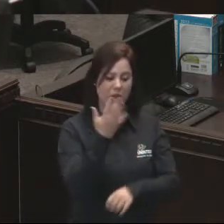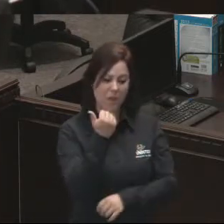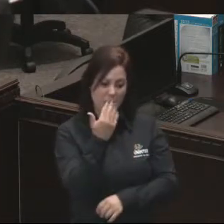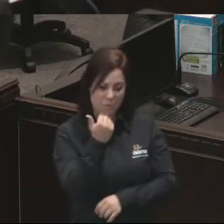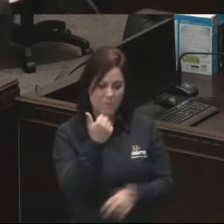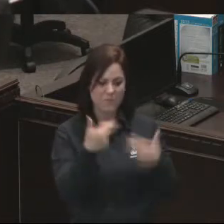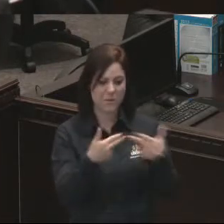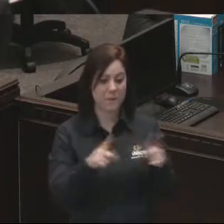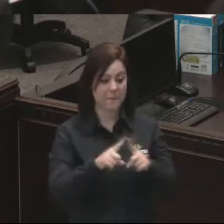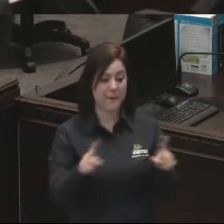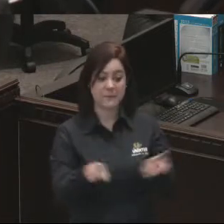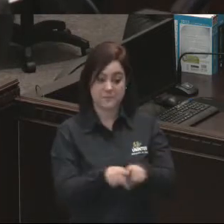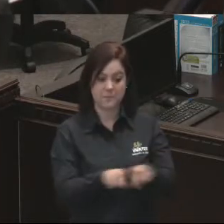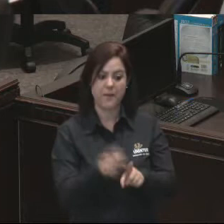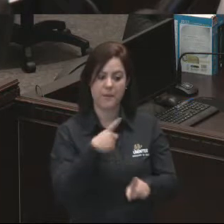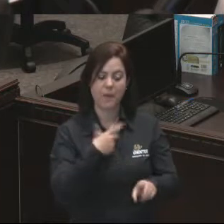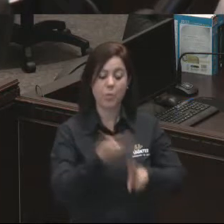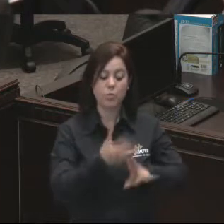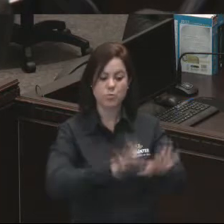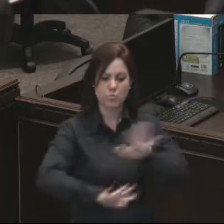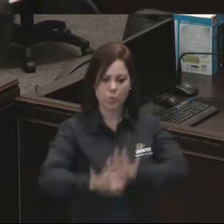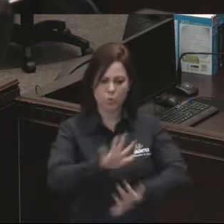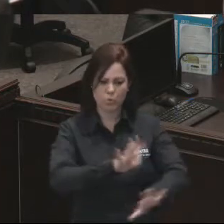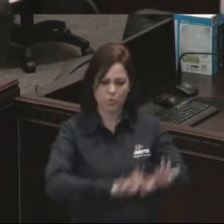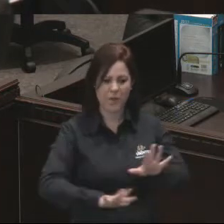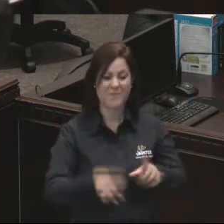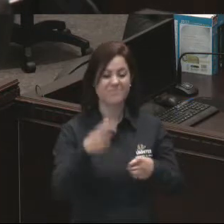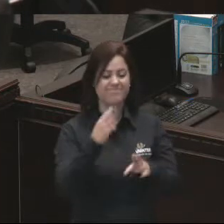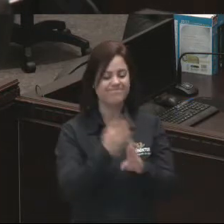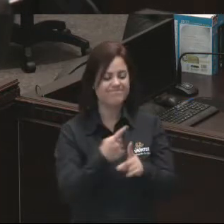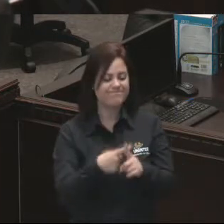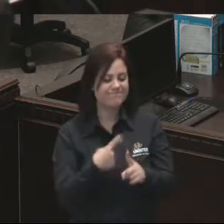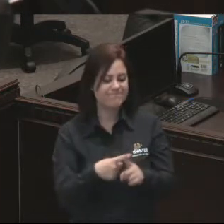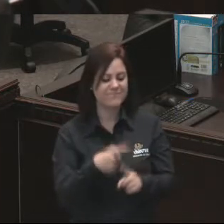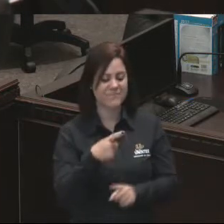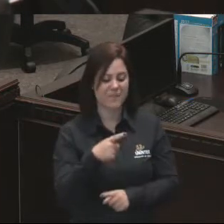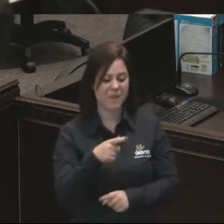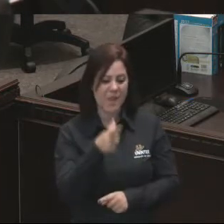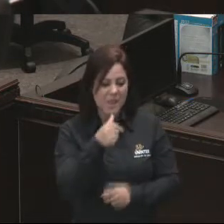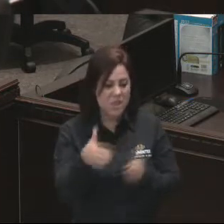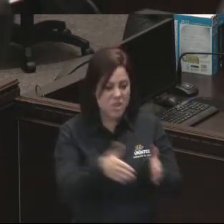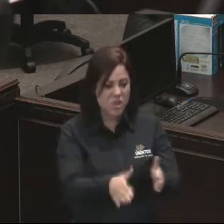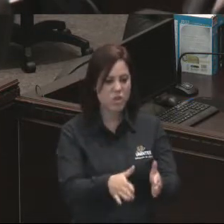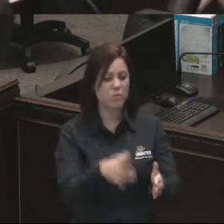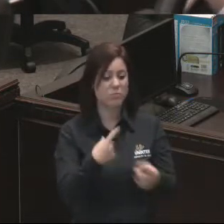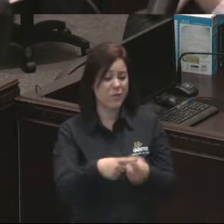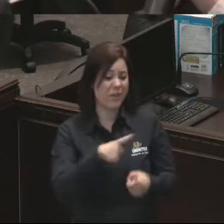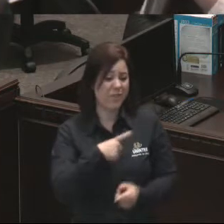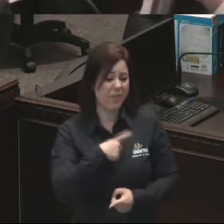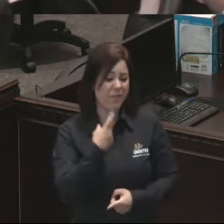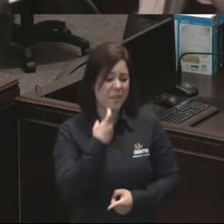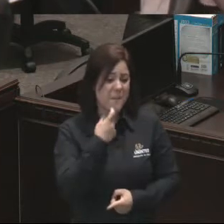bastante indiscriminado e a contaminação dos ambientes aquáticos, principalmente quando a gente tem corpos hídricos junto com